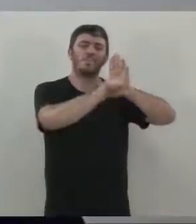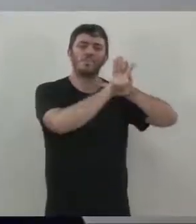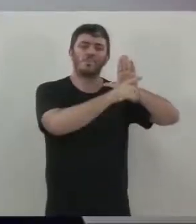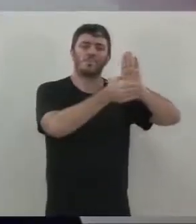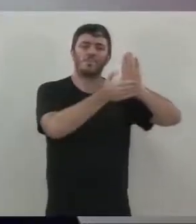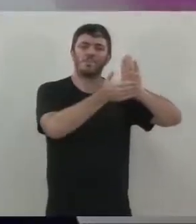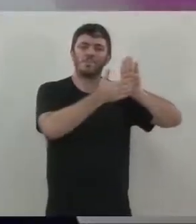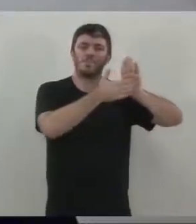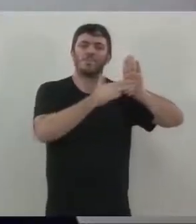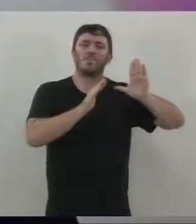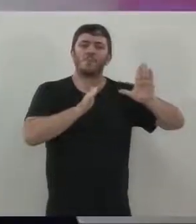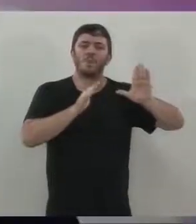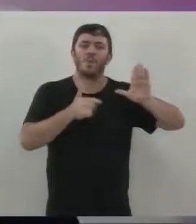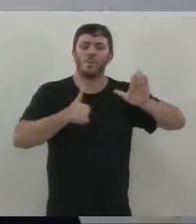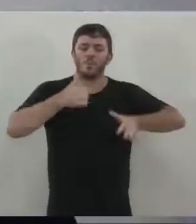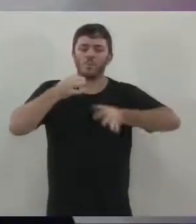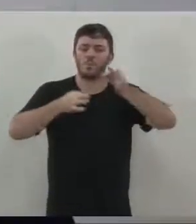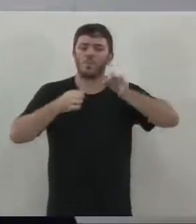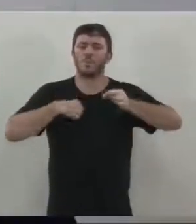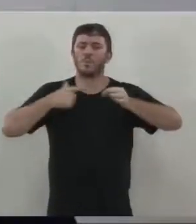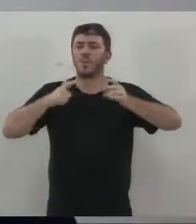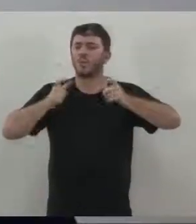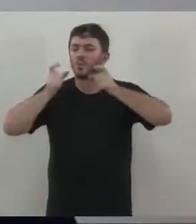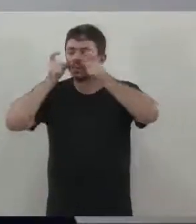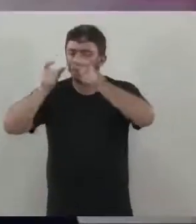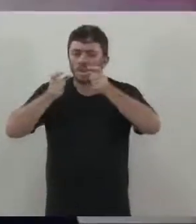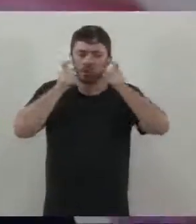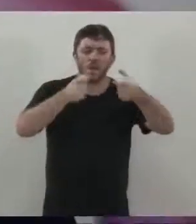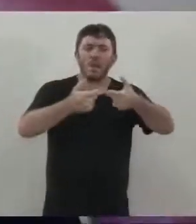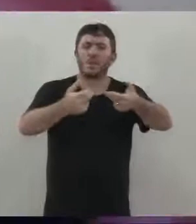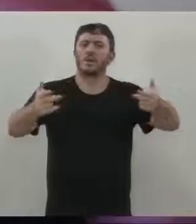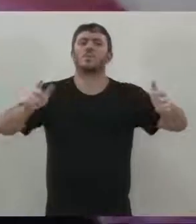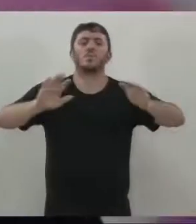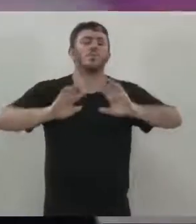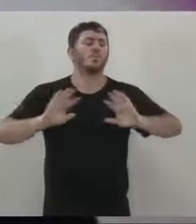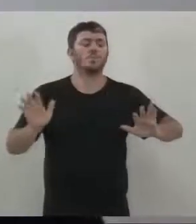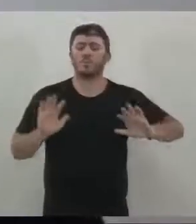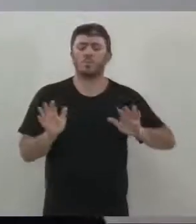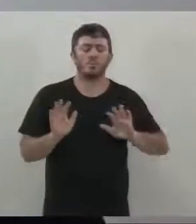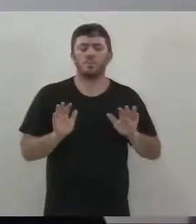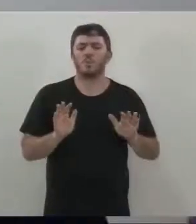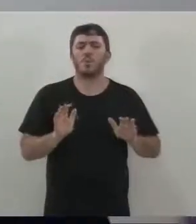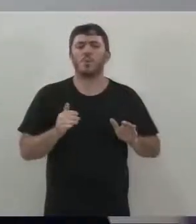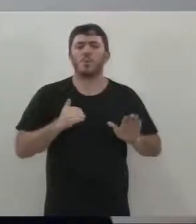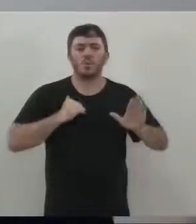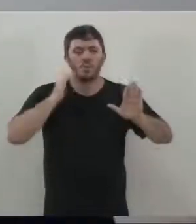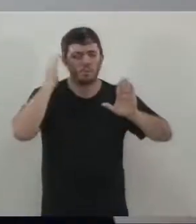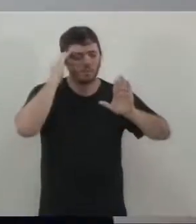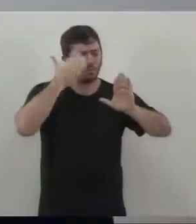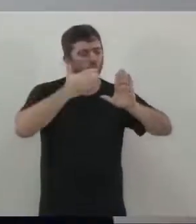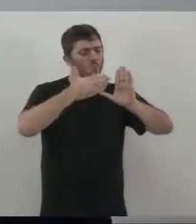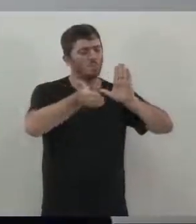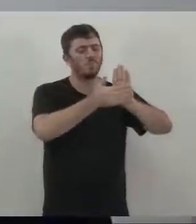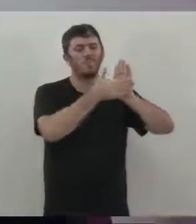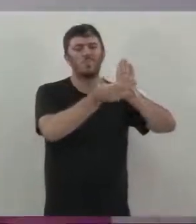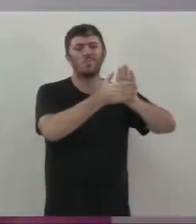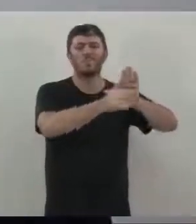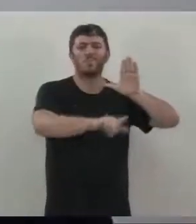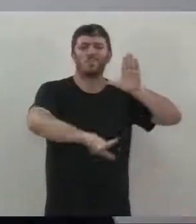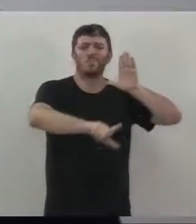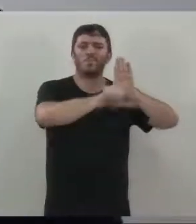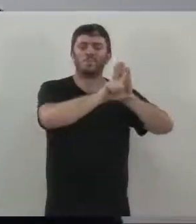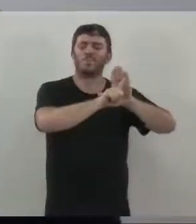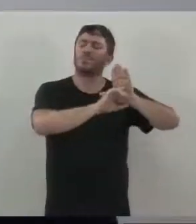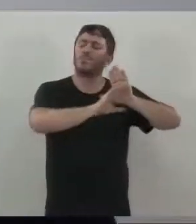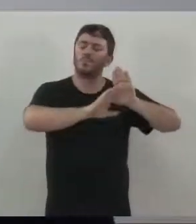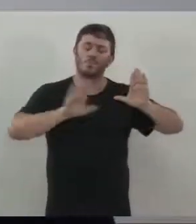há interesse por trás de nenhuma sentença e de que somente a legislação seja